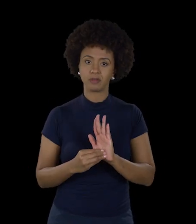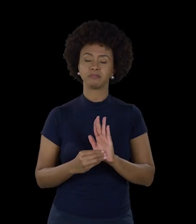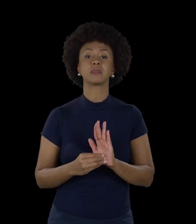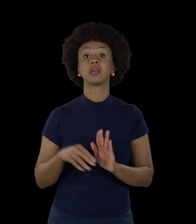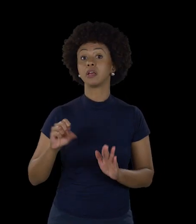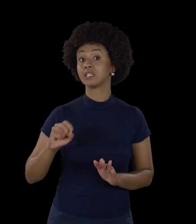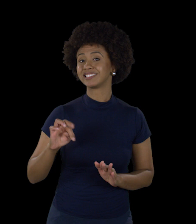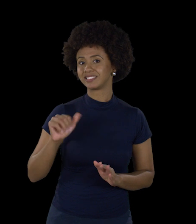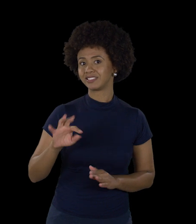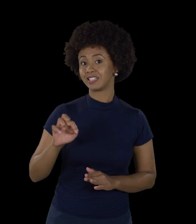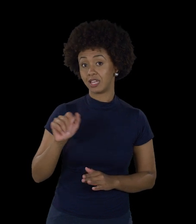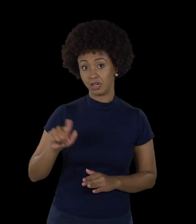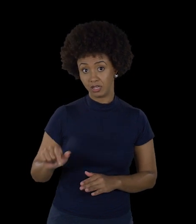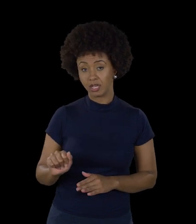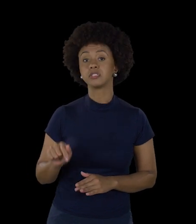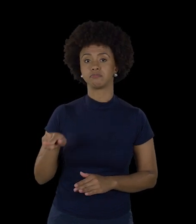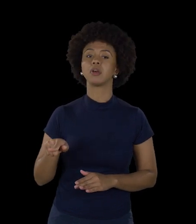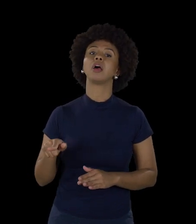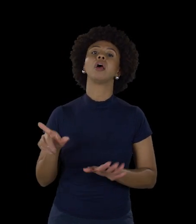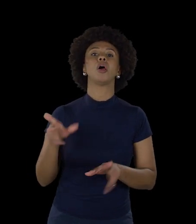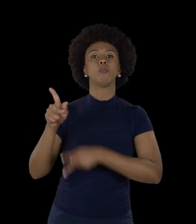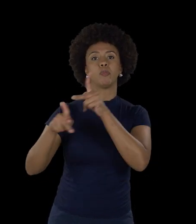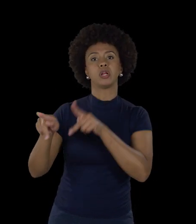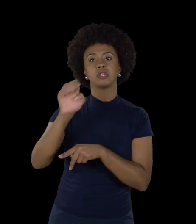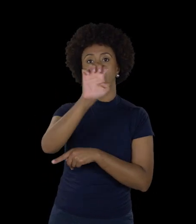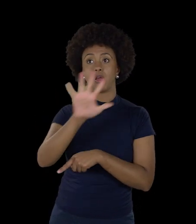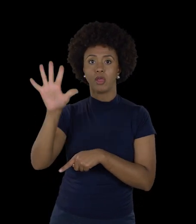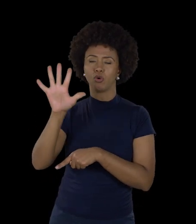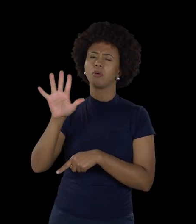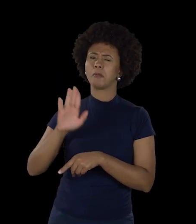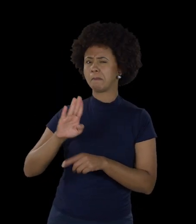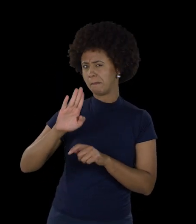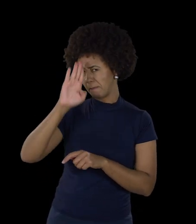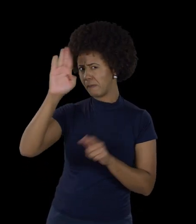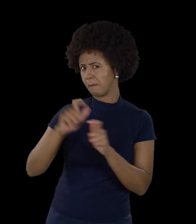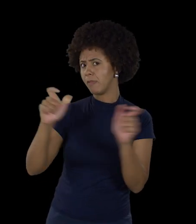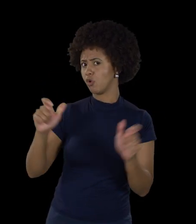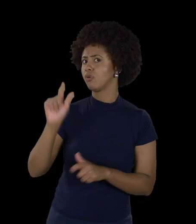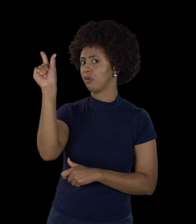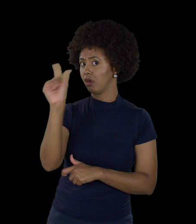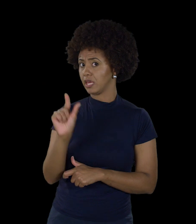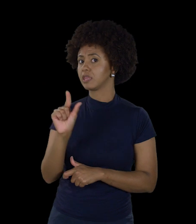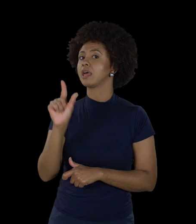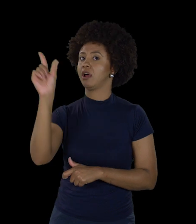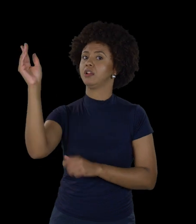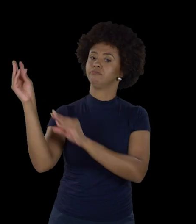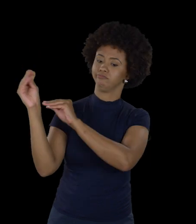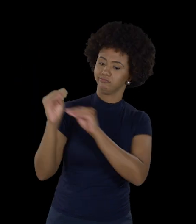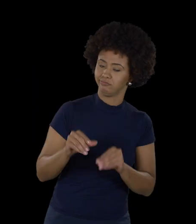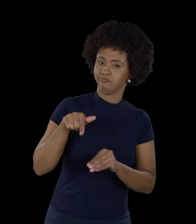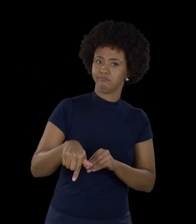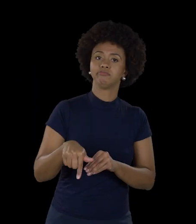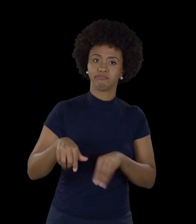nossa publicação. Santa Teresa está entre os municípios colonizados por europeus, no caso por italianos. É uma